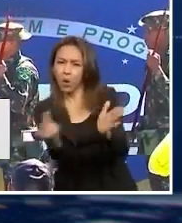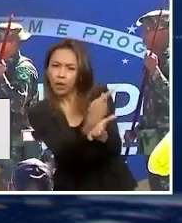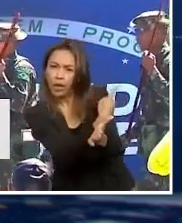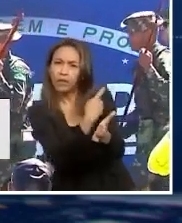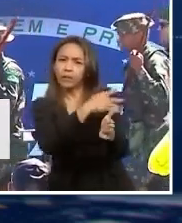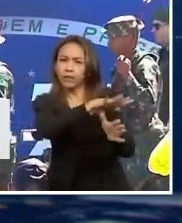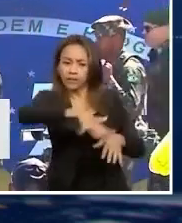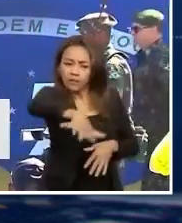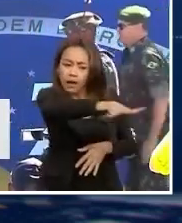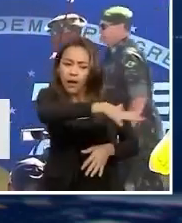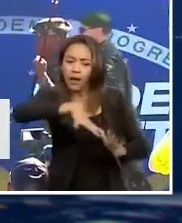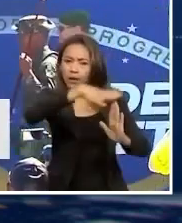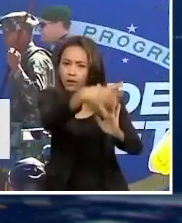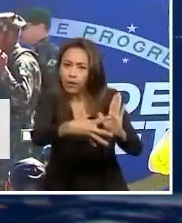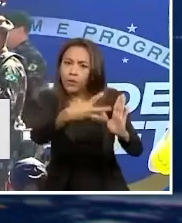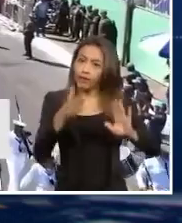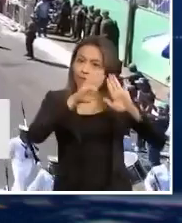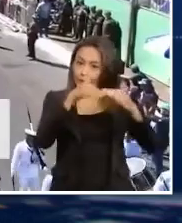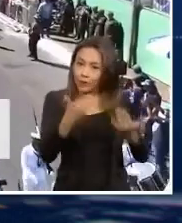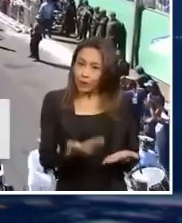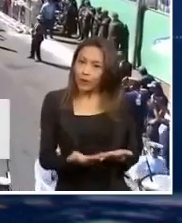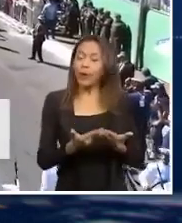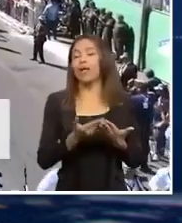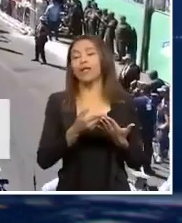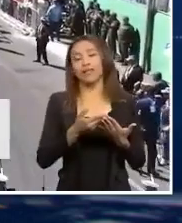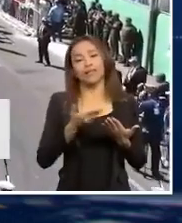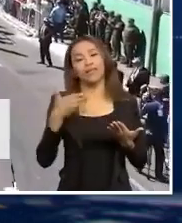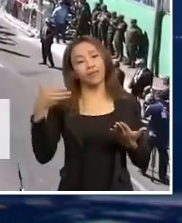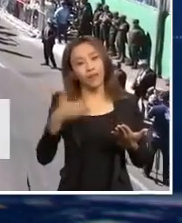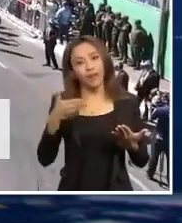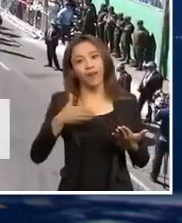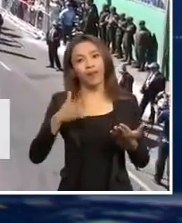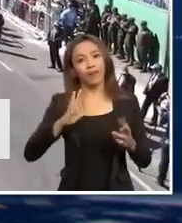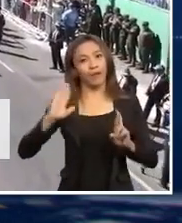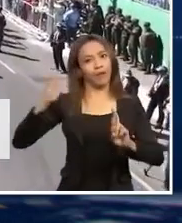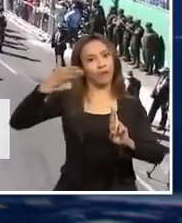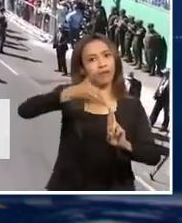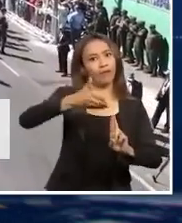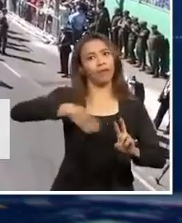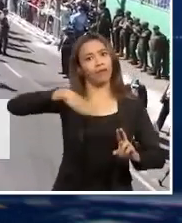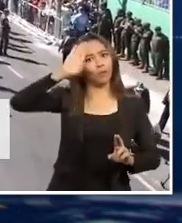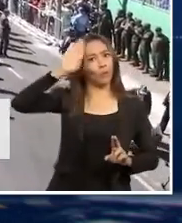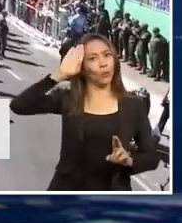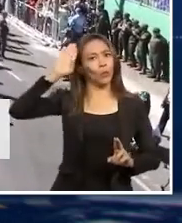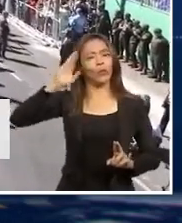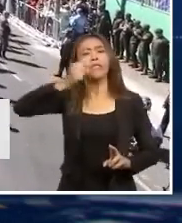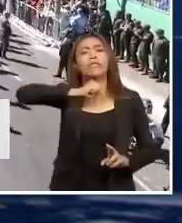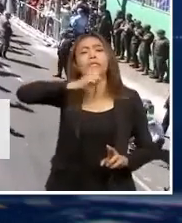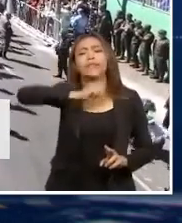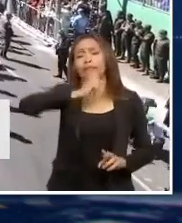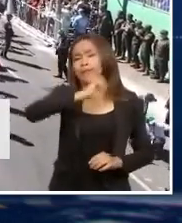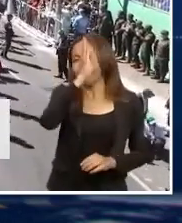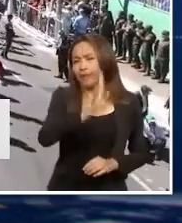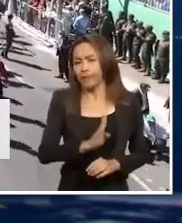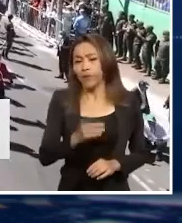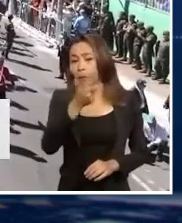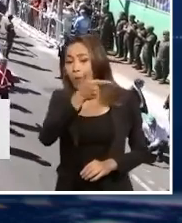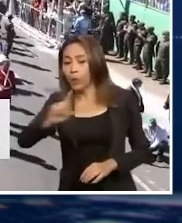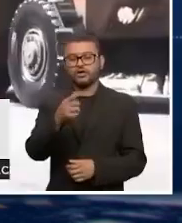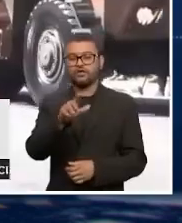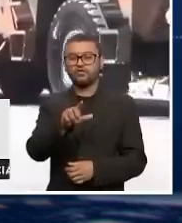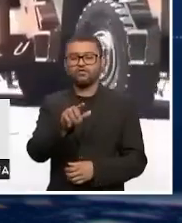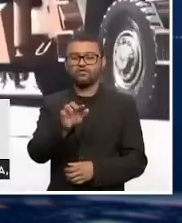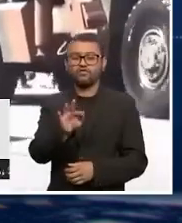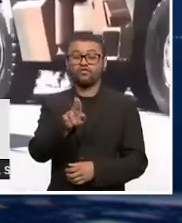você perdeu, tem um público muito maior, menor do que quem apoiou o adversário, mesmo que ele seja inelegível e preste a ser preso a